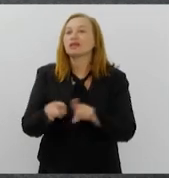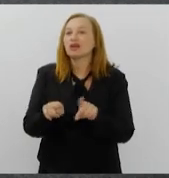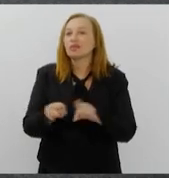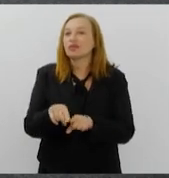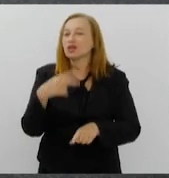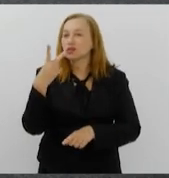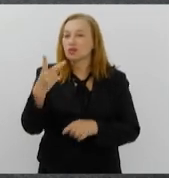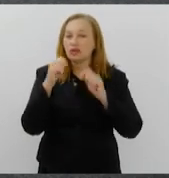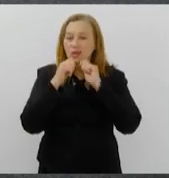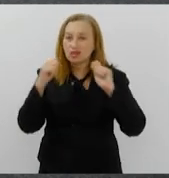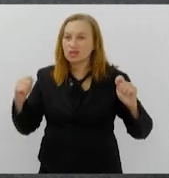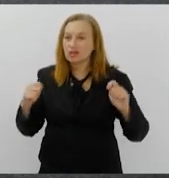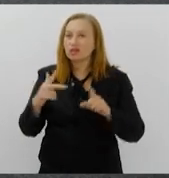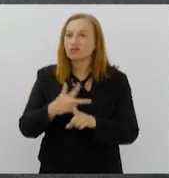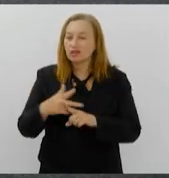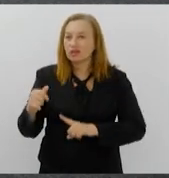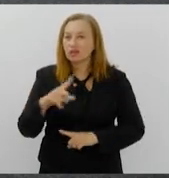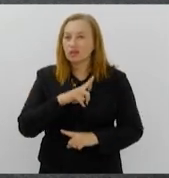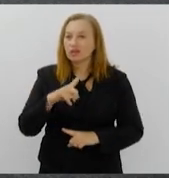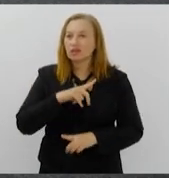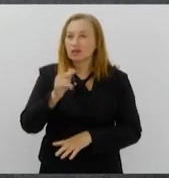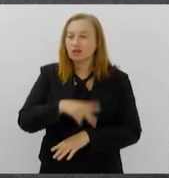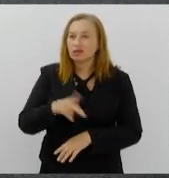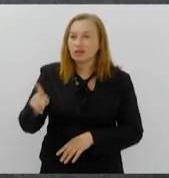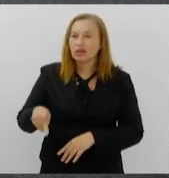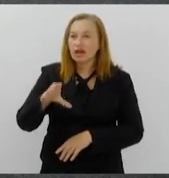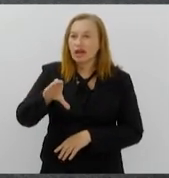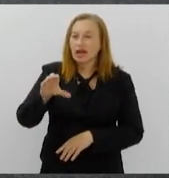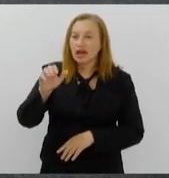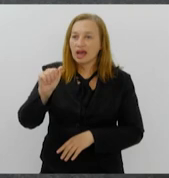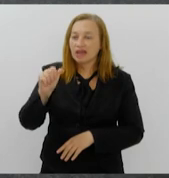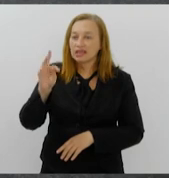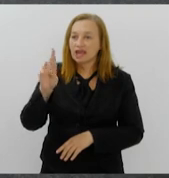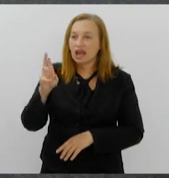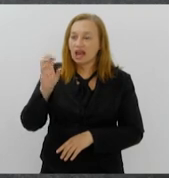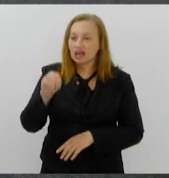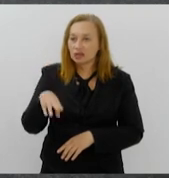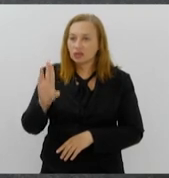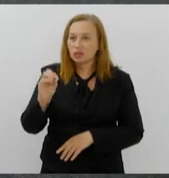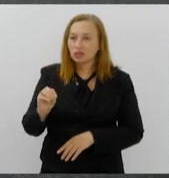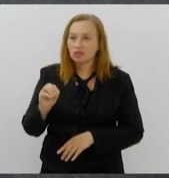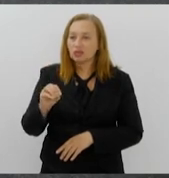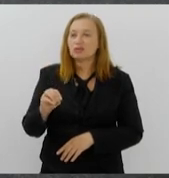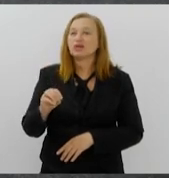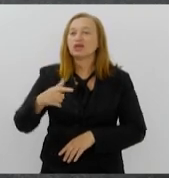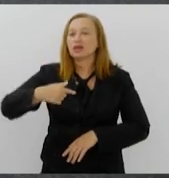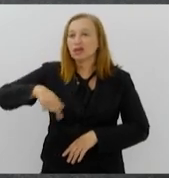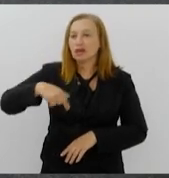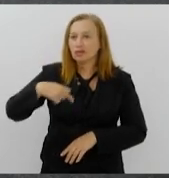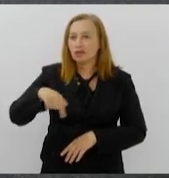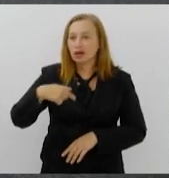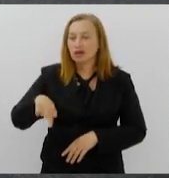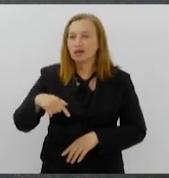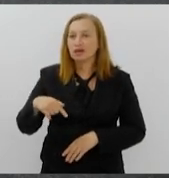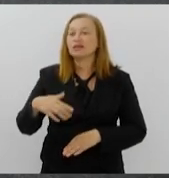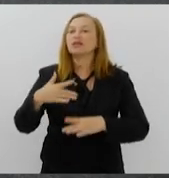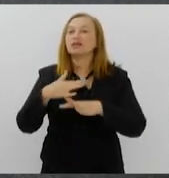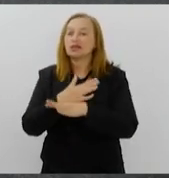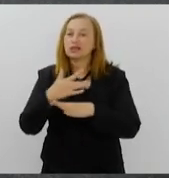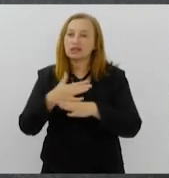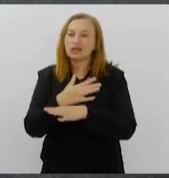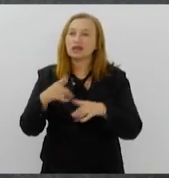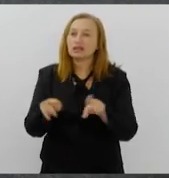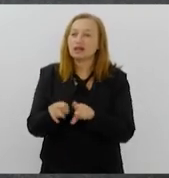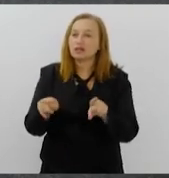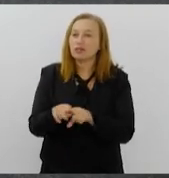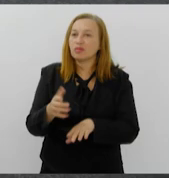êxito no processo eleitoral, o professor Castelano em Queimados, eleito vereador da cidade de Queimados, e